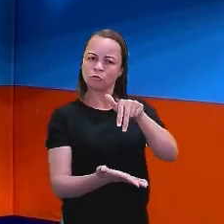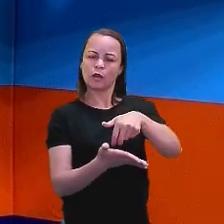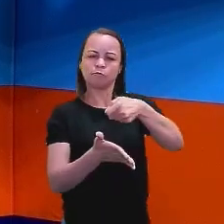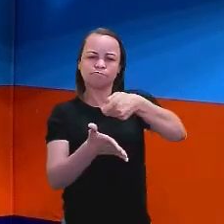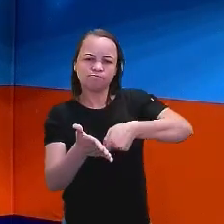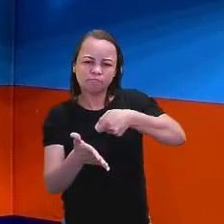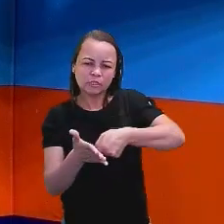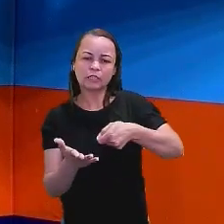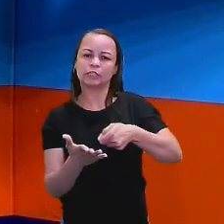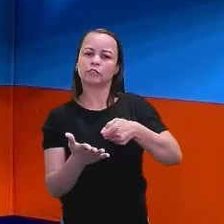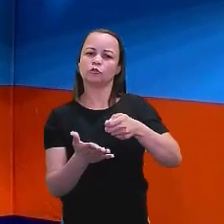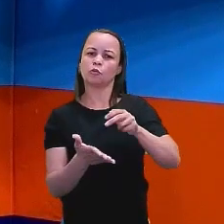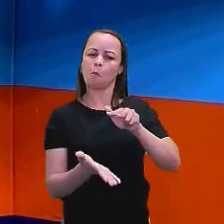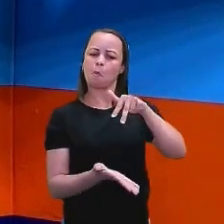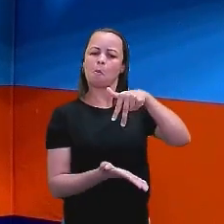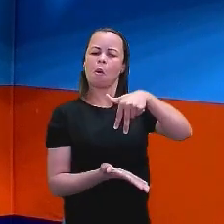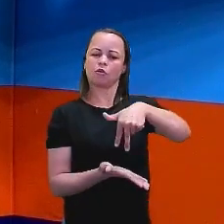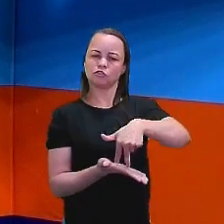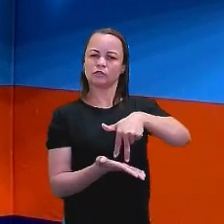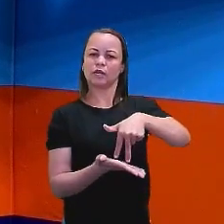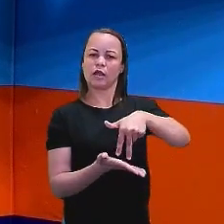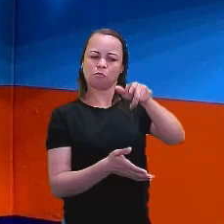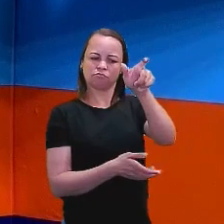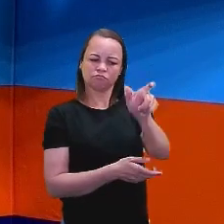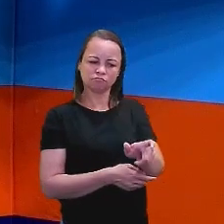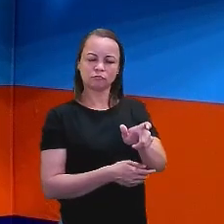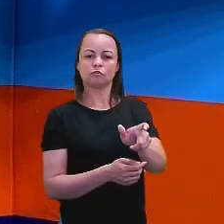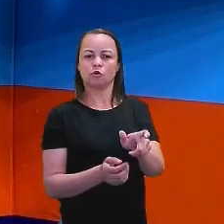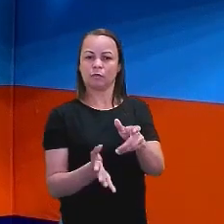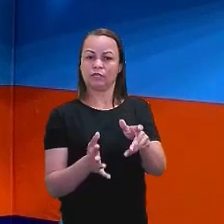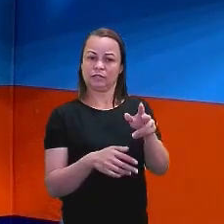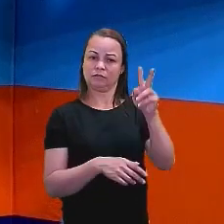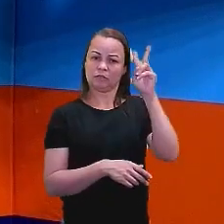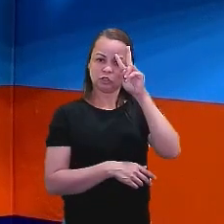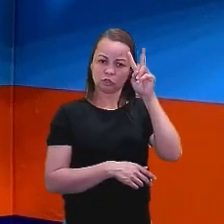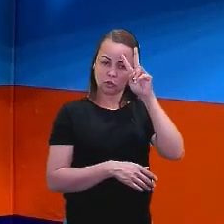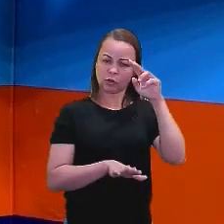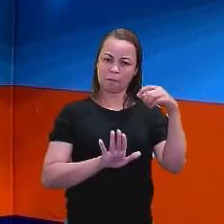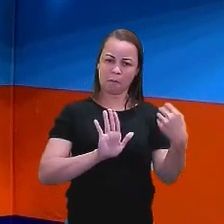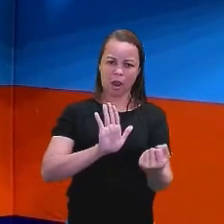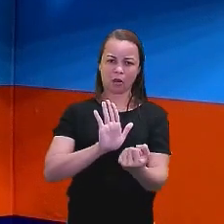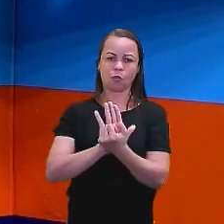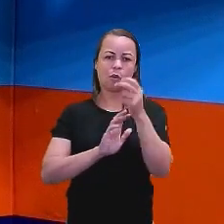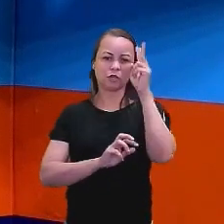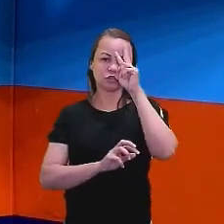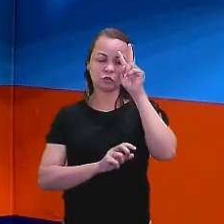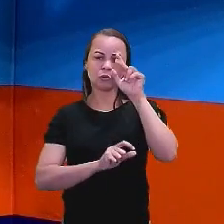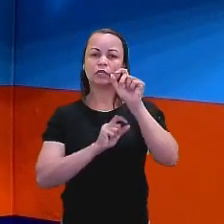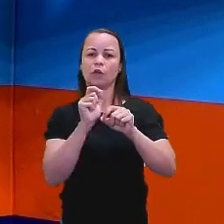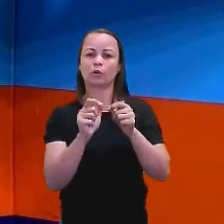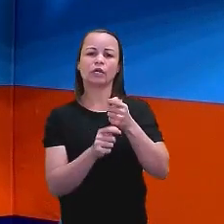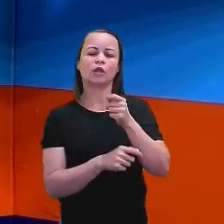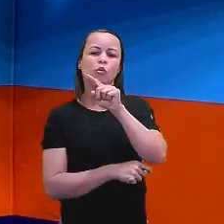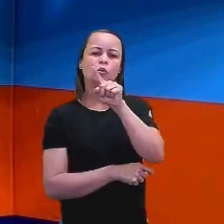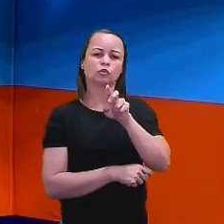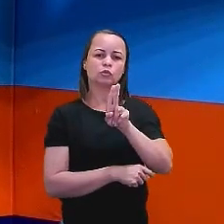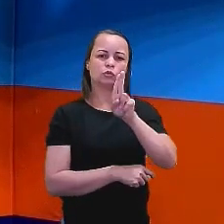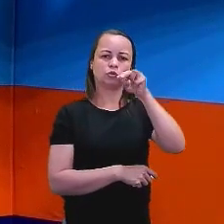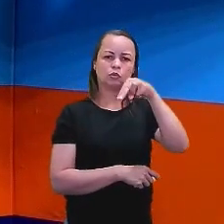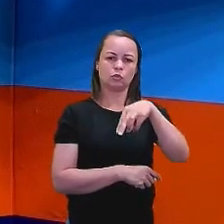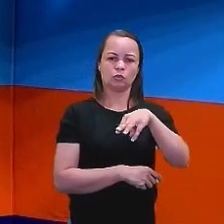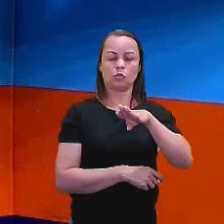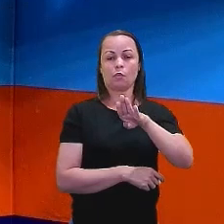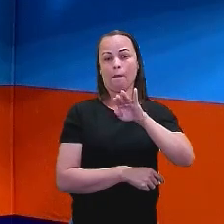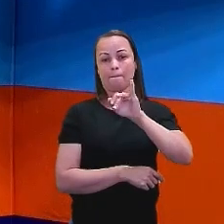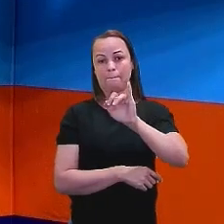uma figura que esteve na história, que marcou a história, que é o Zumbi dos Palmares. Então,